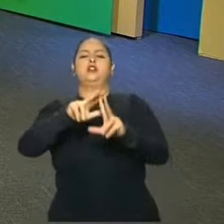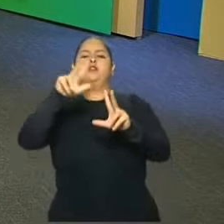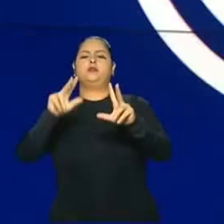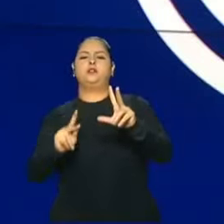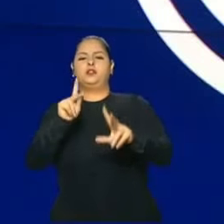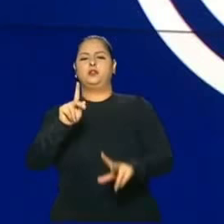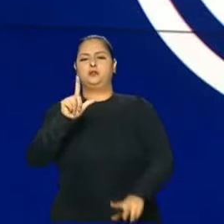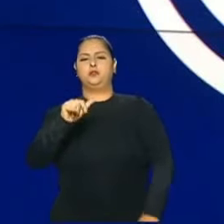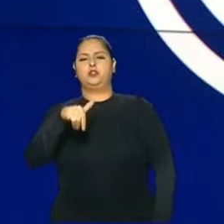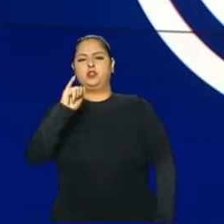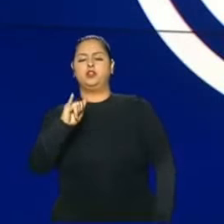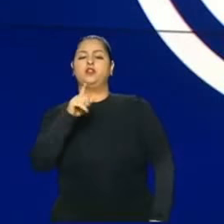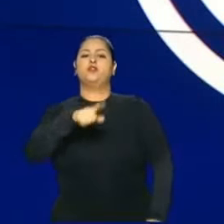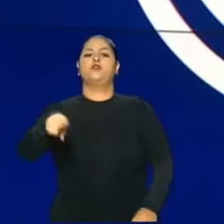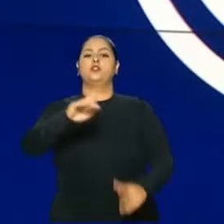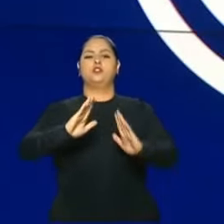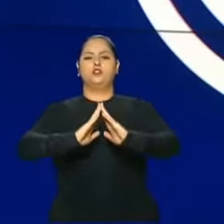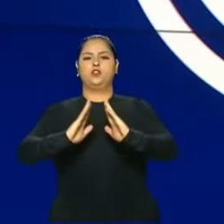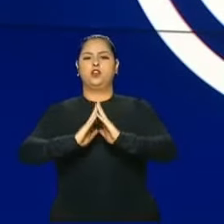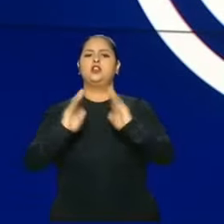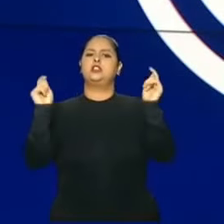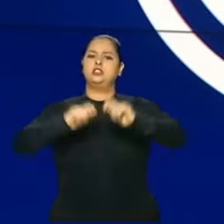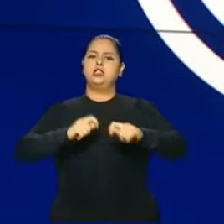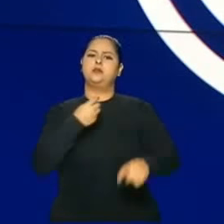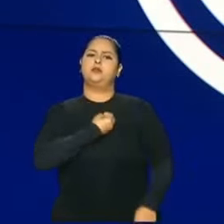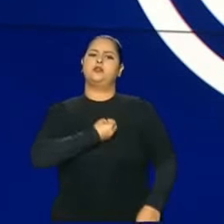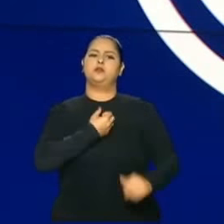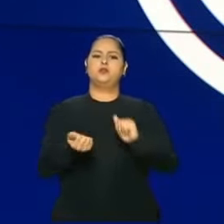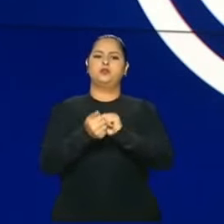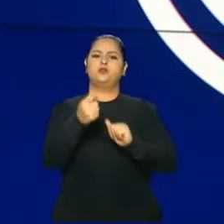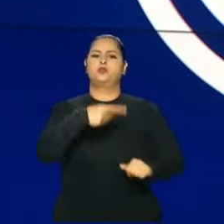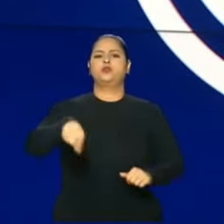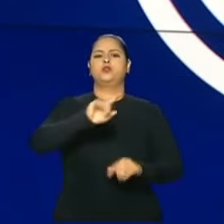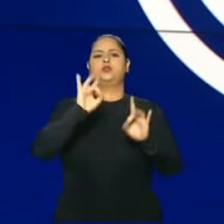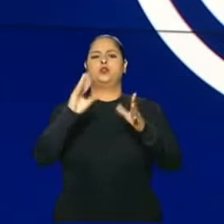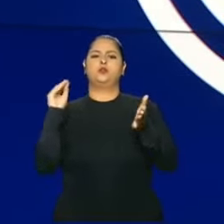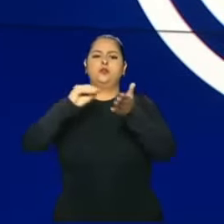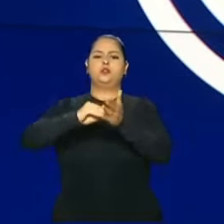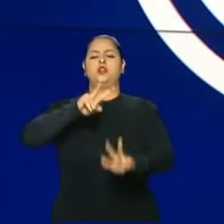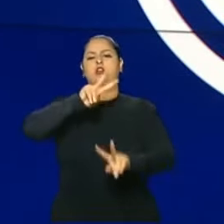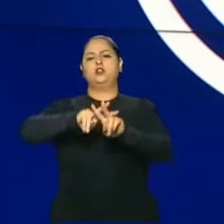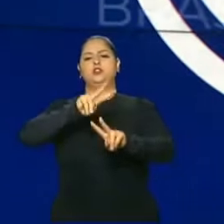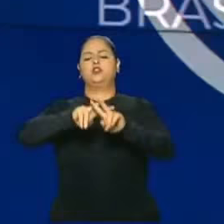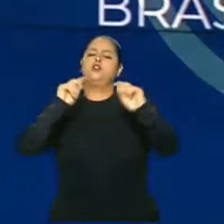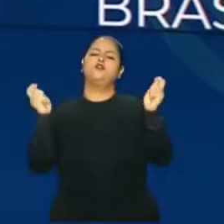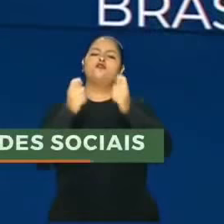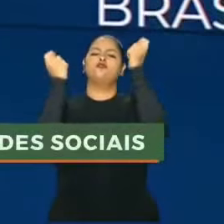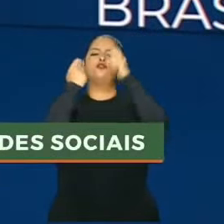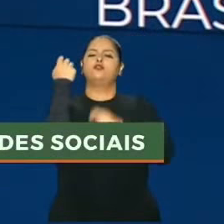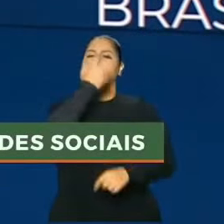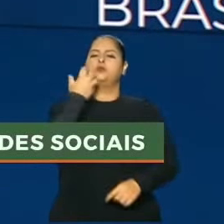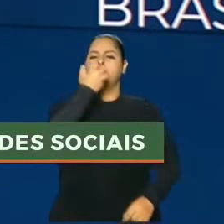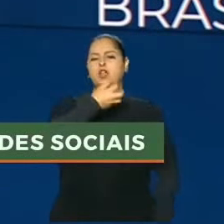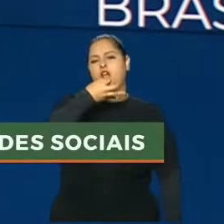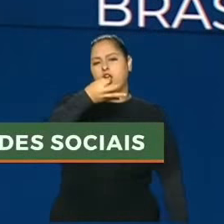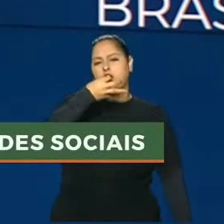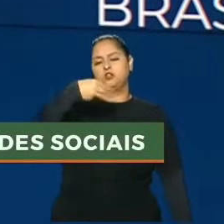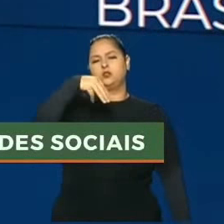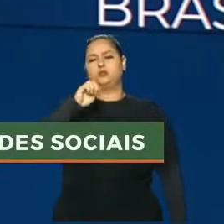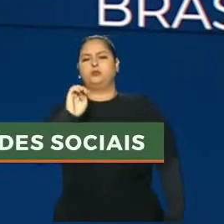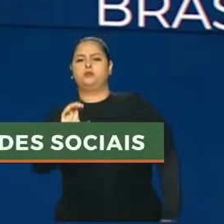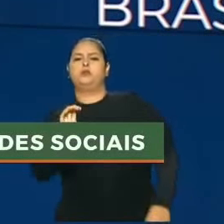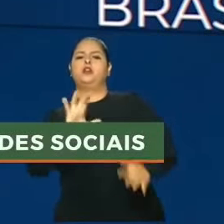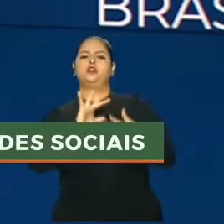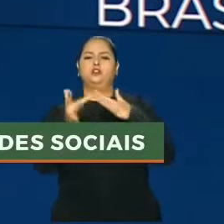Play. E se você aí de casa pode participar com a gente, é só colocar a hashtag Festival de Música Rádio MEC nas redes sociais. E agora